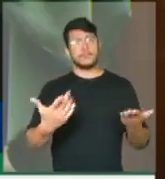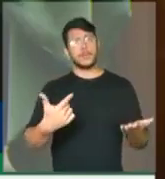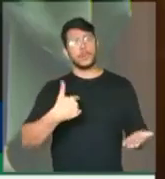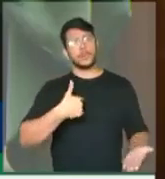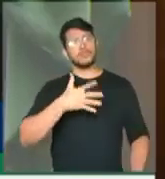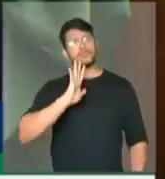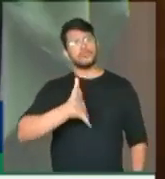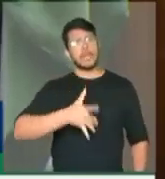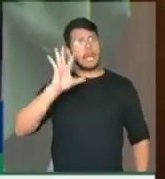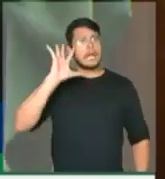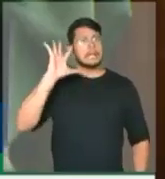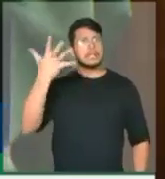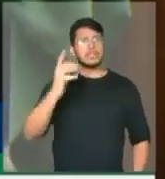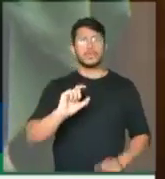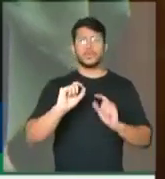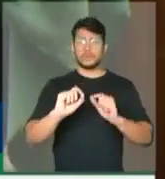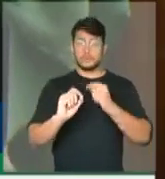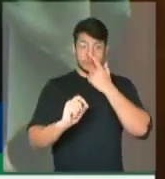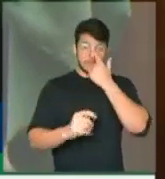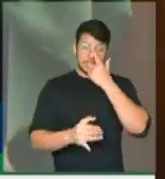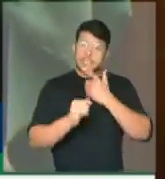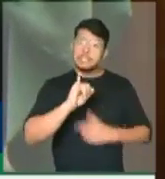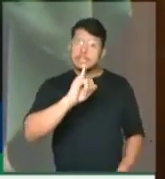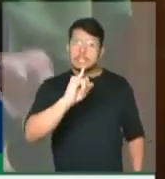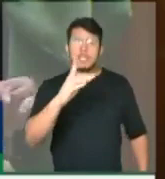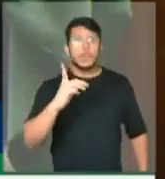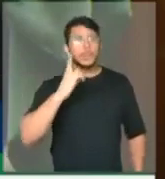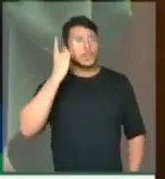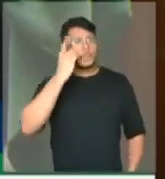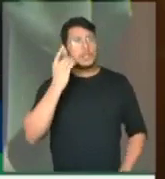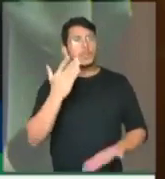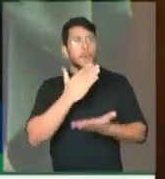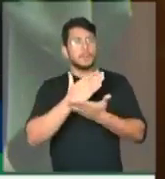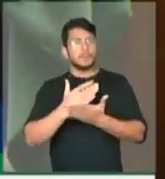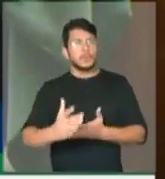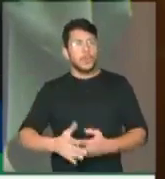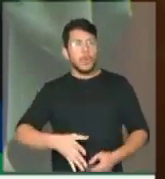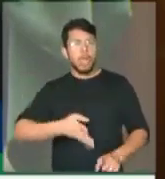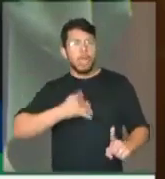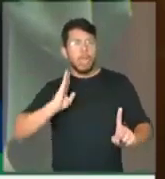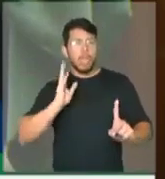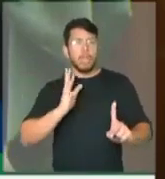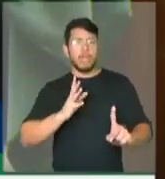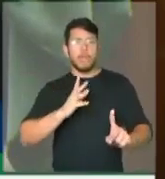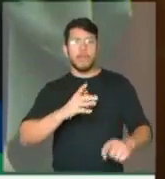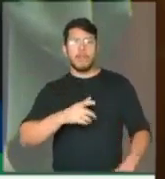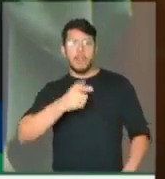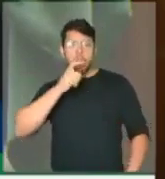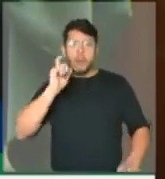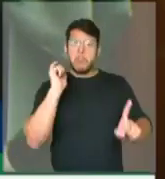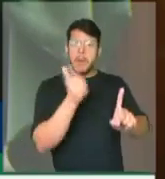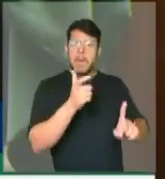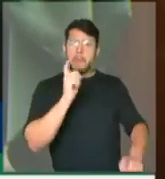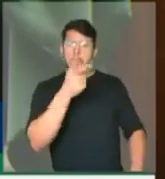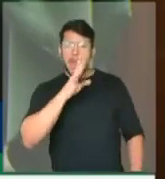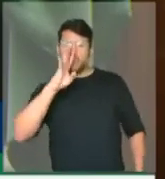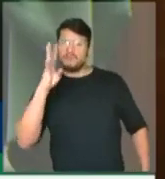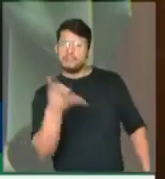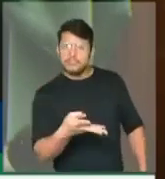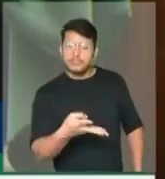uma decisão. Já que esse deputado está ameaçando, inclusive dizendo que já